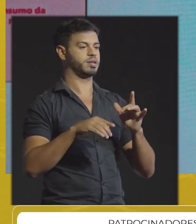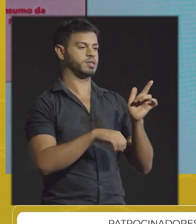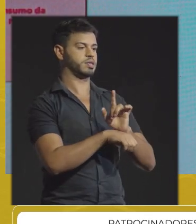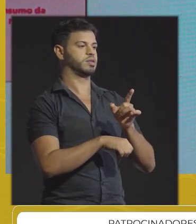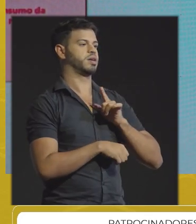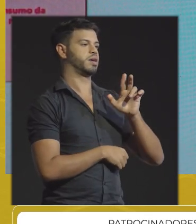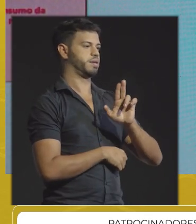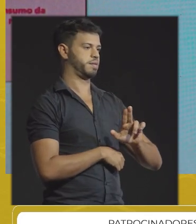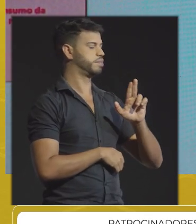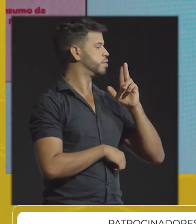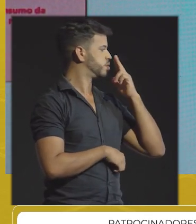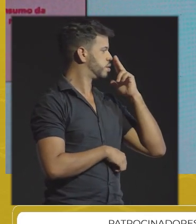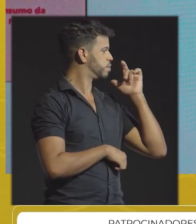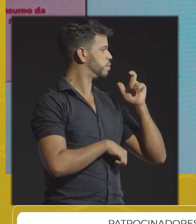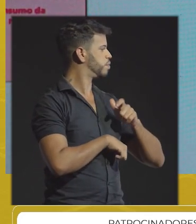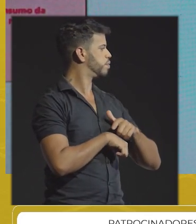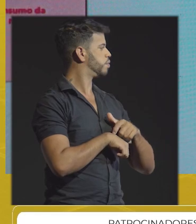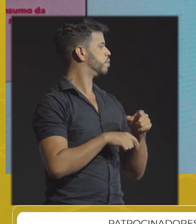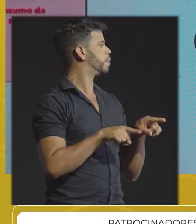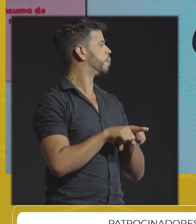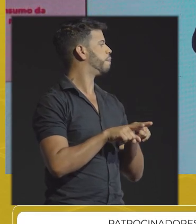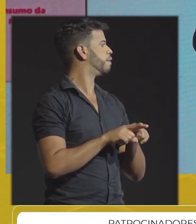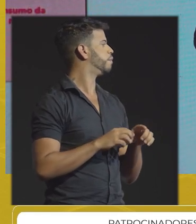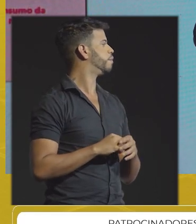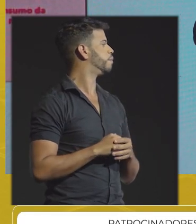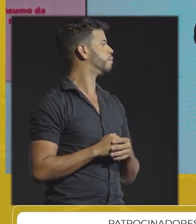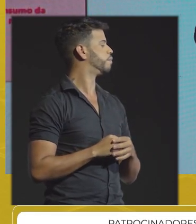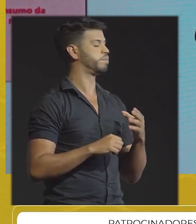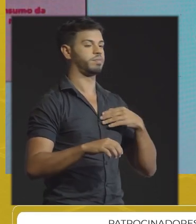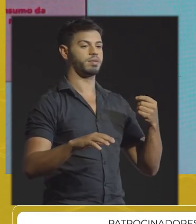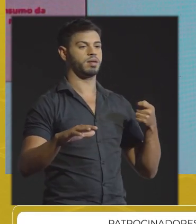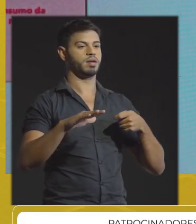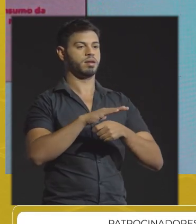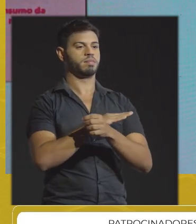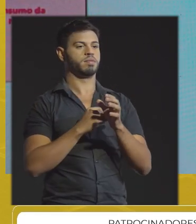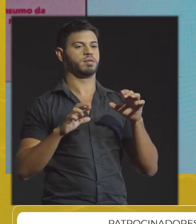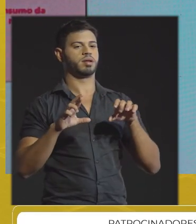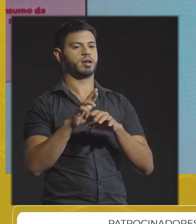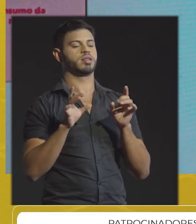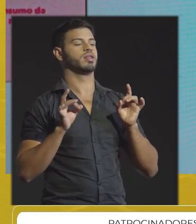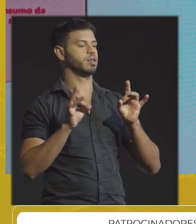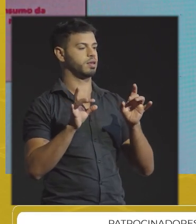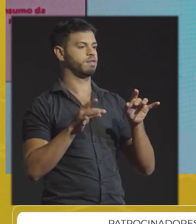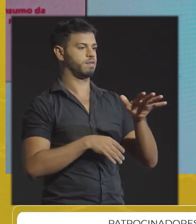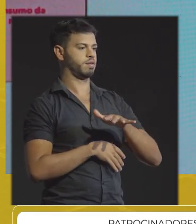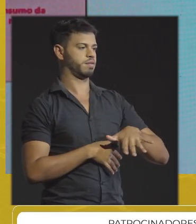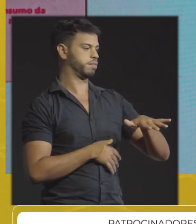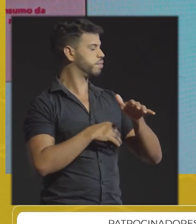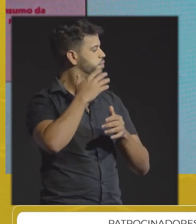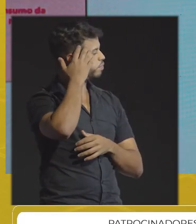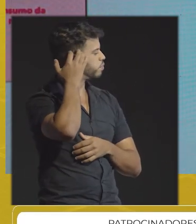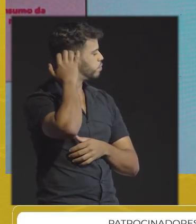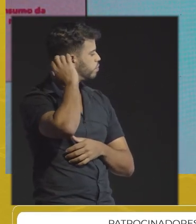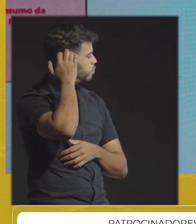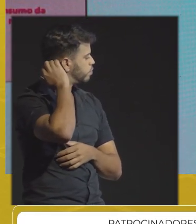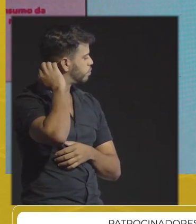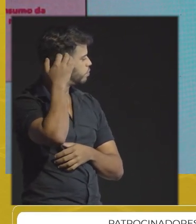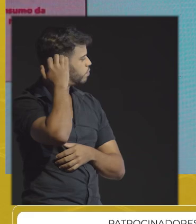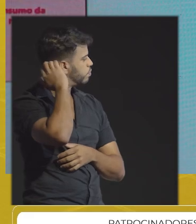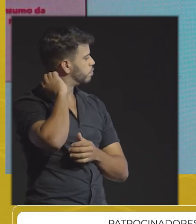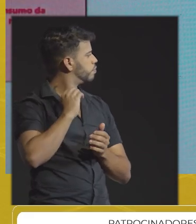é consumida ao mesmo tempo e o excedente eu injeto na rede e vendo no mercado aqui